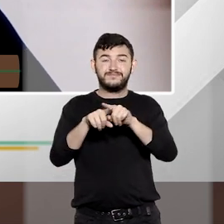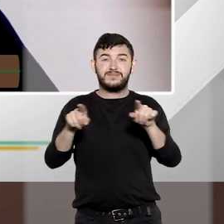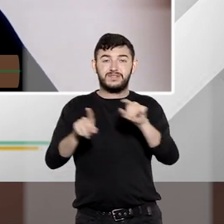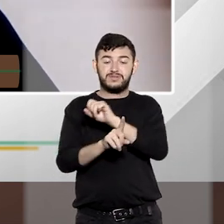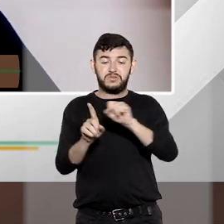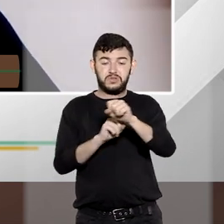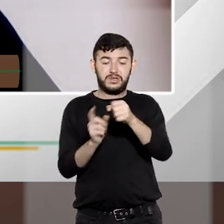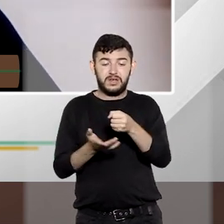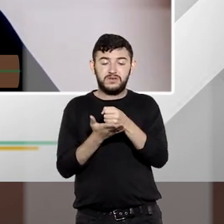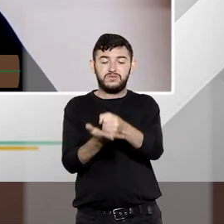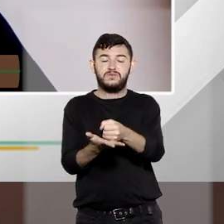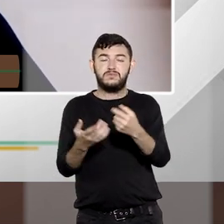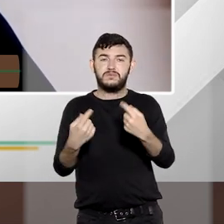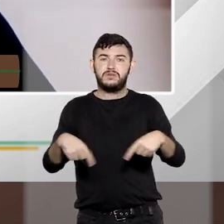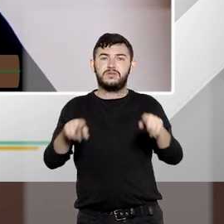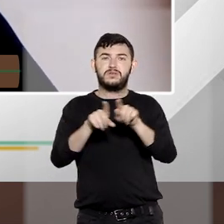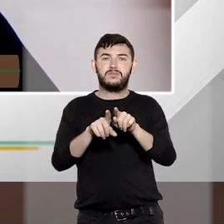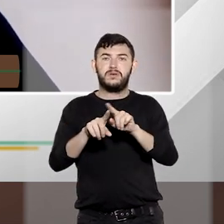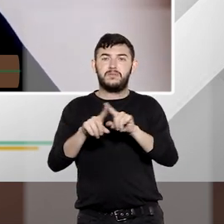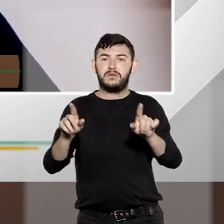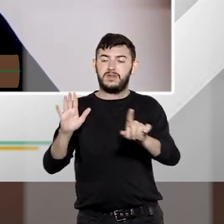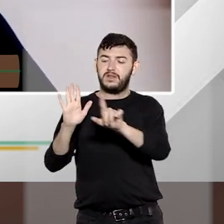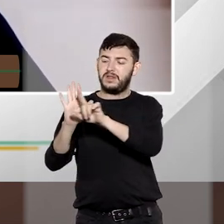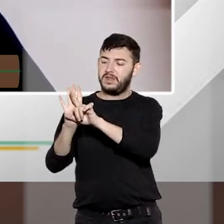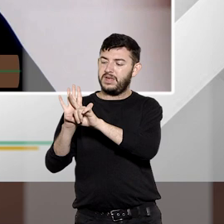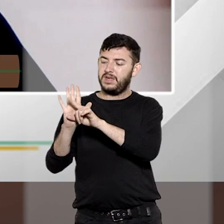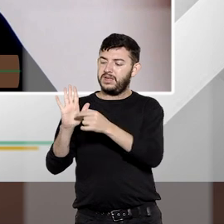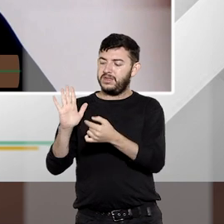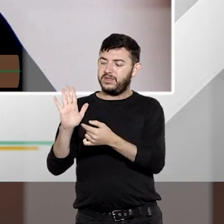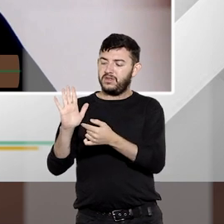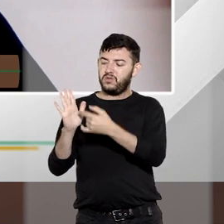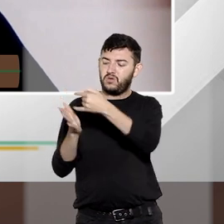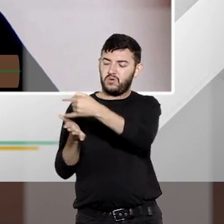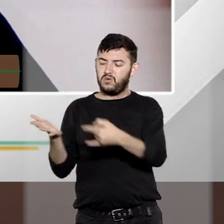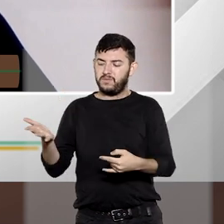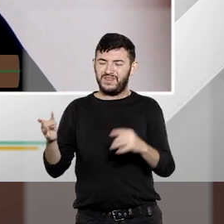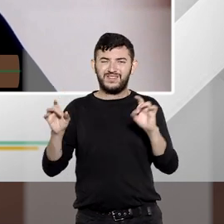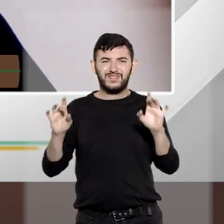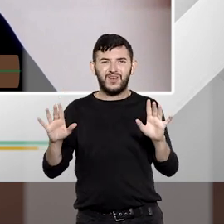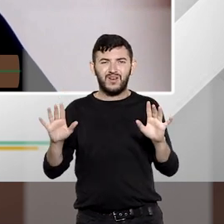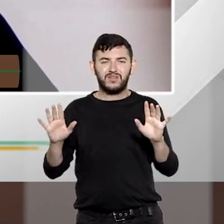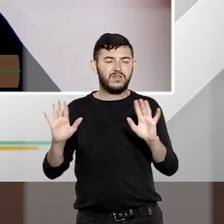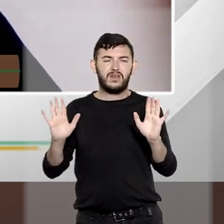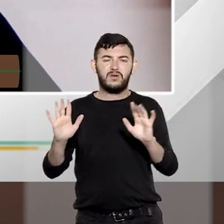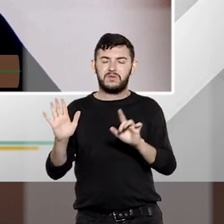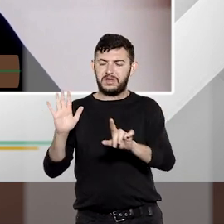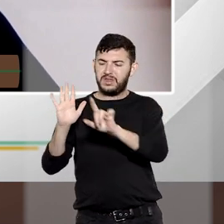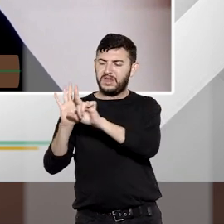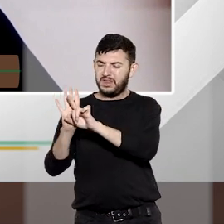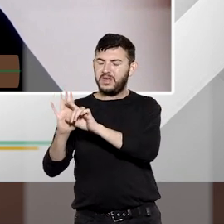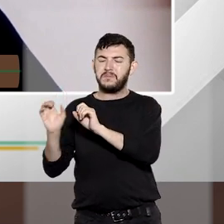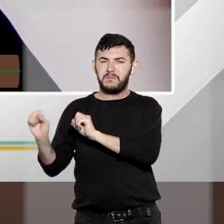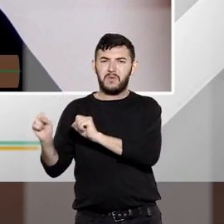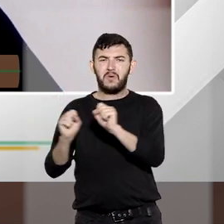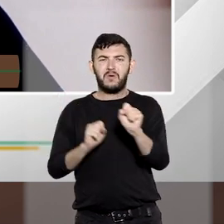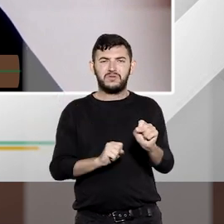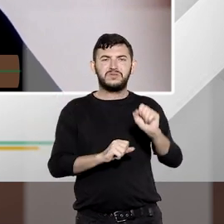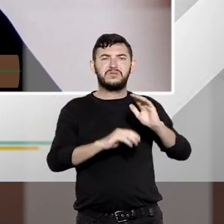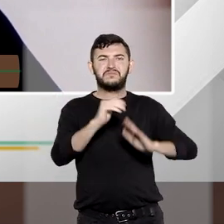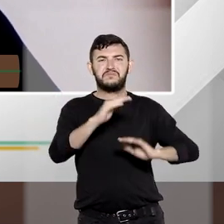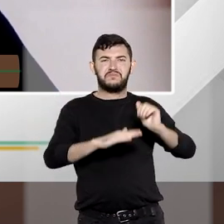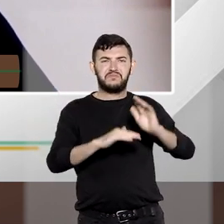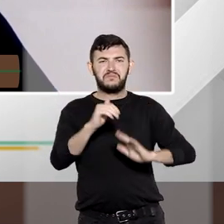contribua mais para que as leis elas saiam do papel e tenham, de fato, uma real eficácia.